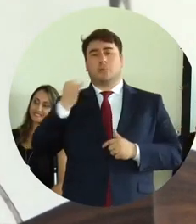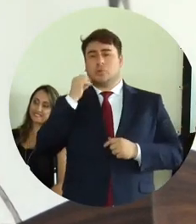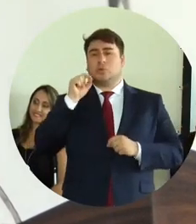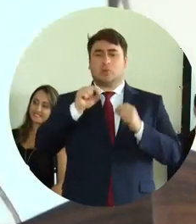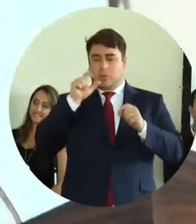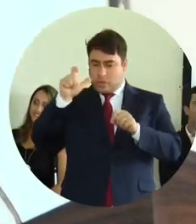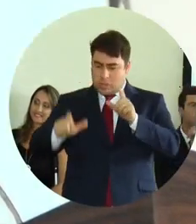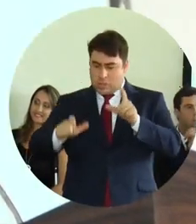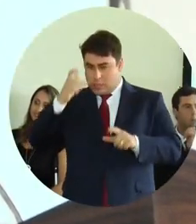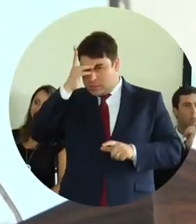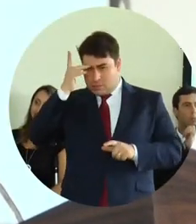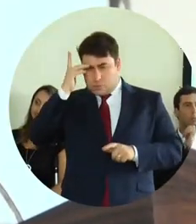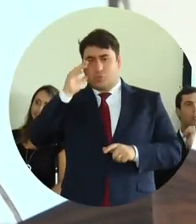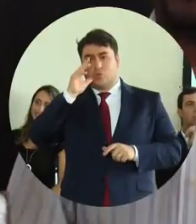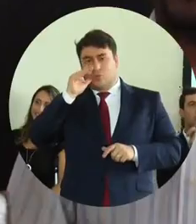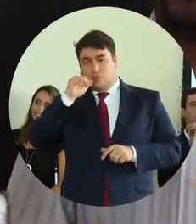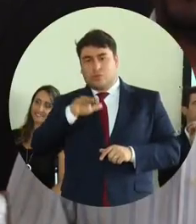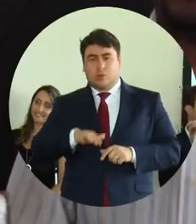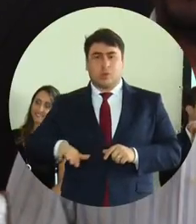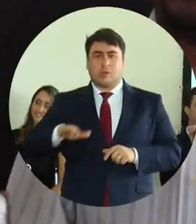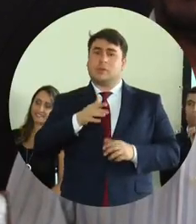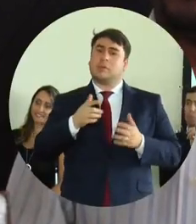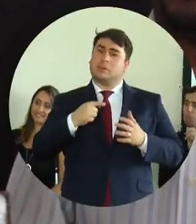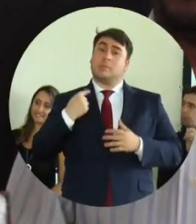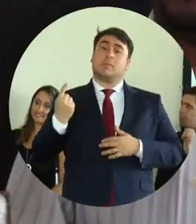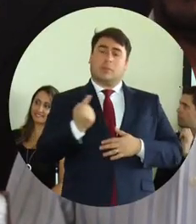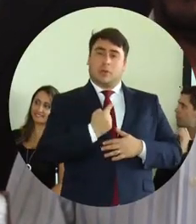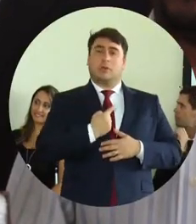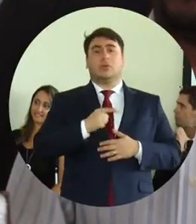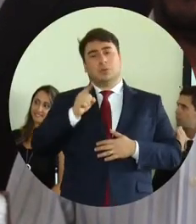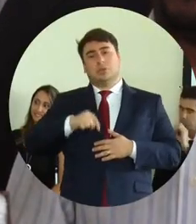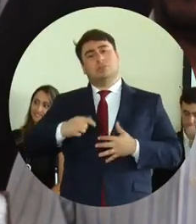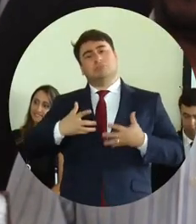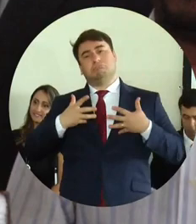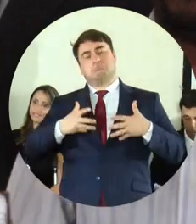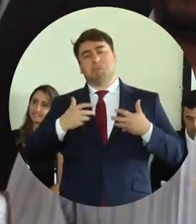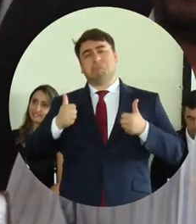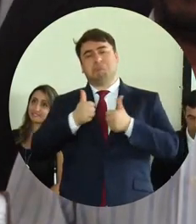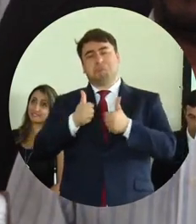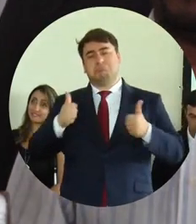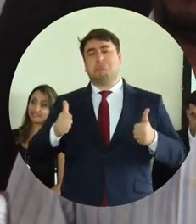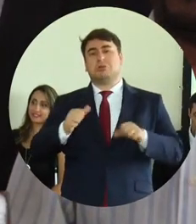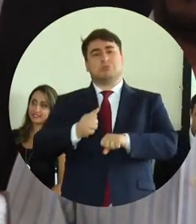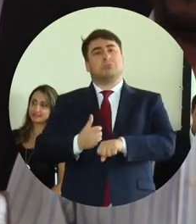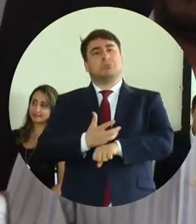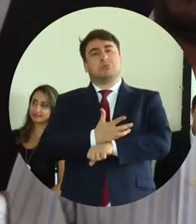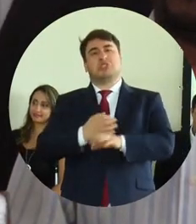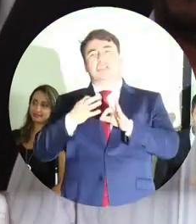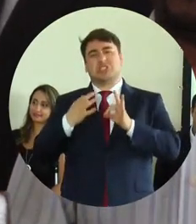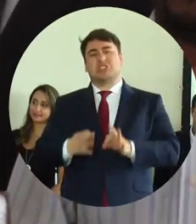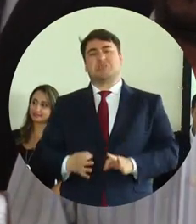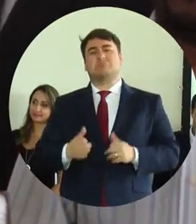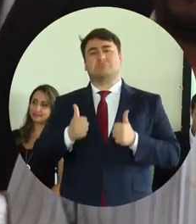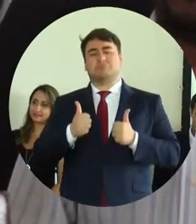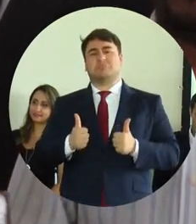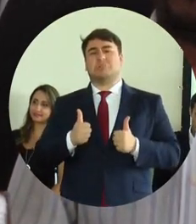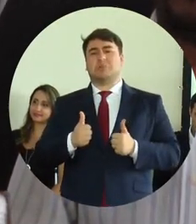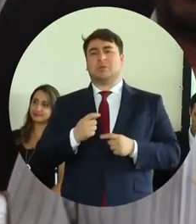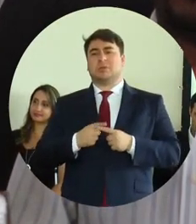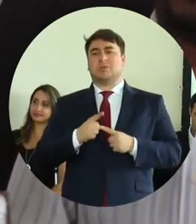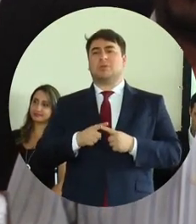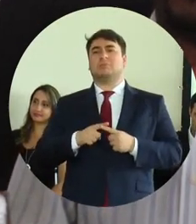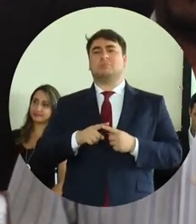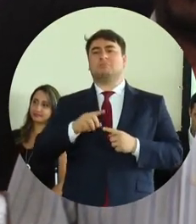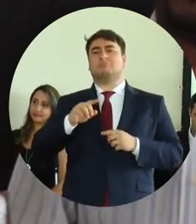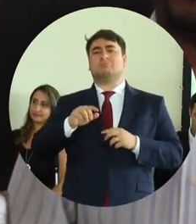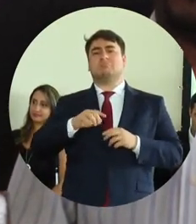são as nossas pessoas, os nossos funcionários. Então, para a gente, é uma alegria gigante, uma emoção sem tamanho. É